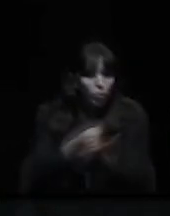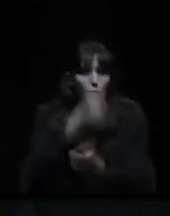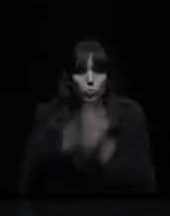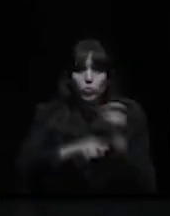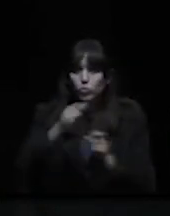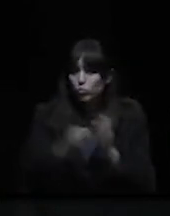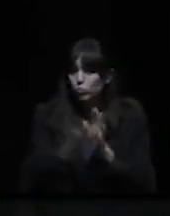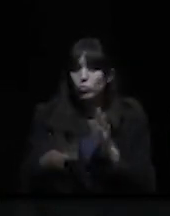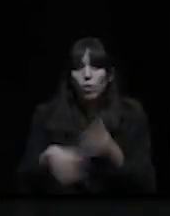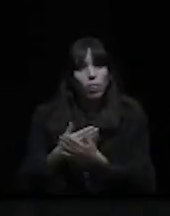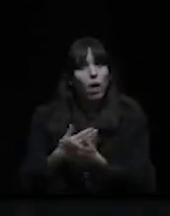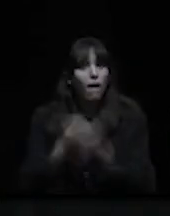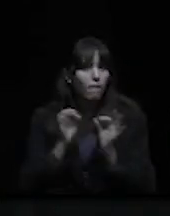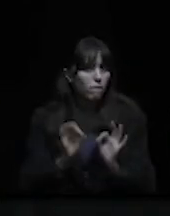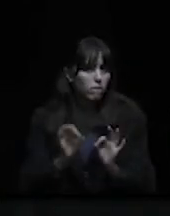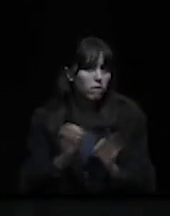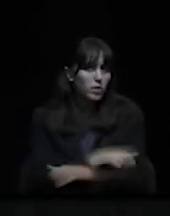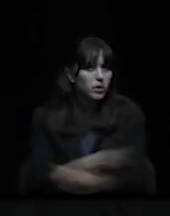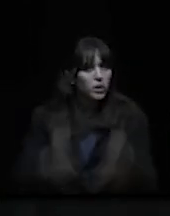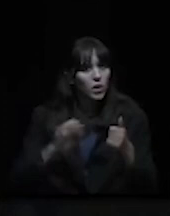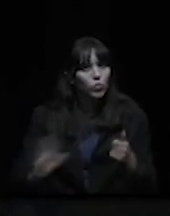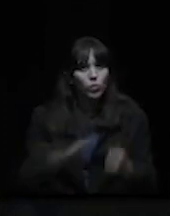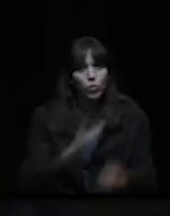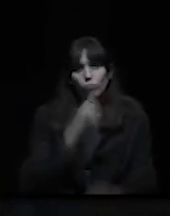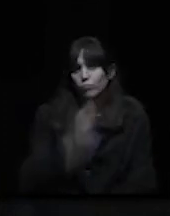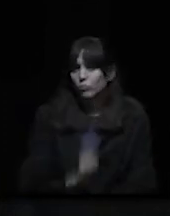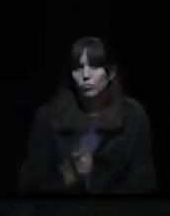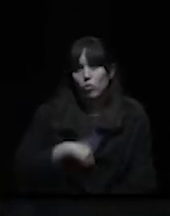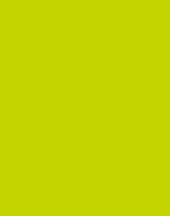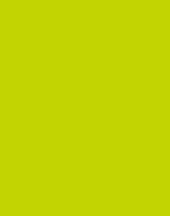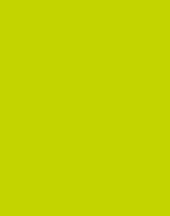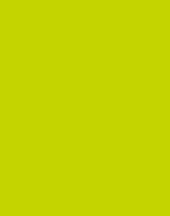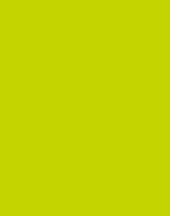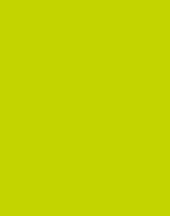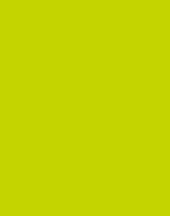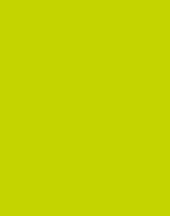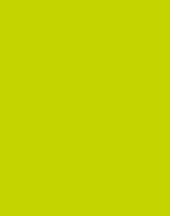e beneficiar toda a cidade? Não é justo, somos contra e por isso votaremos contra.